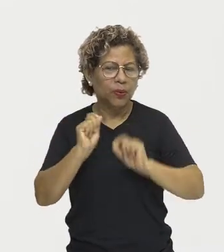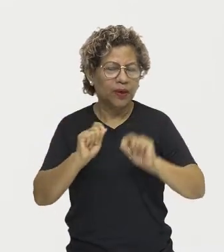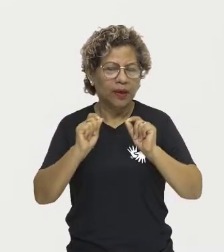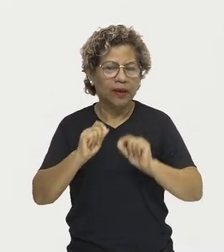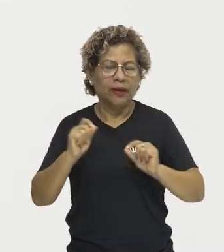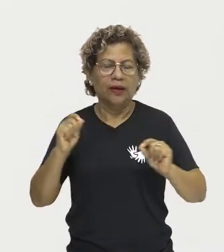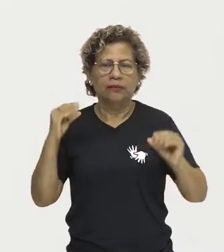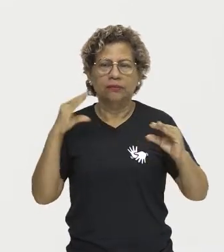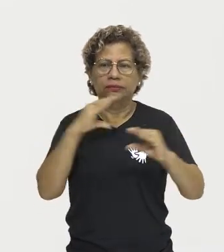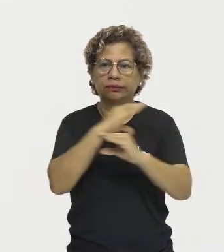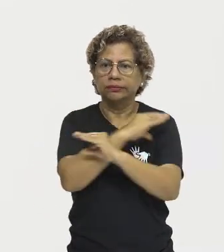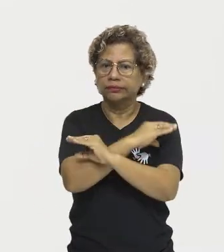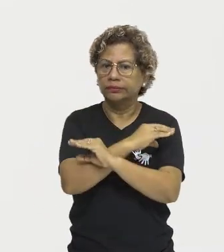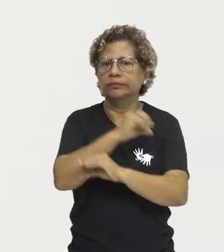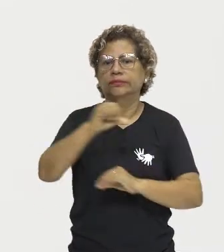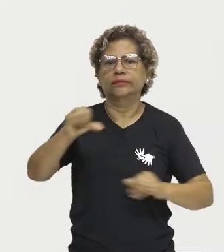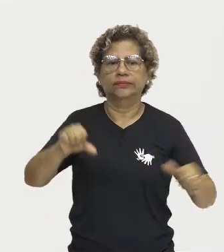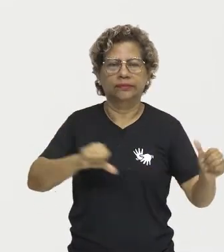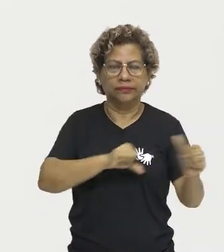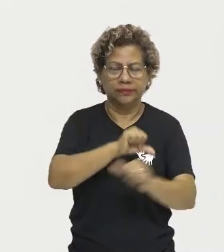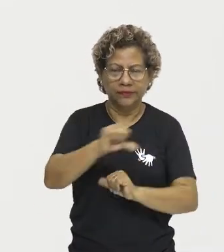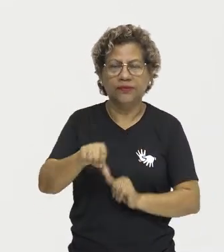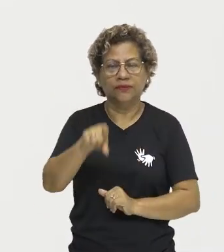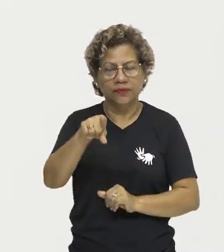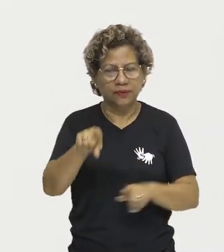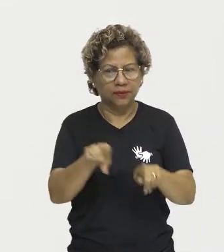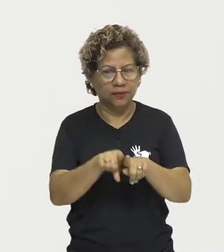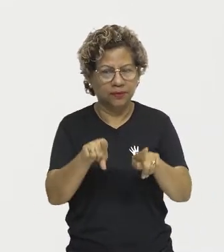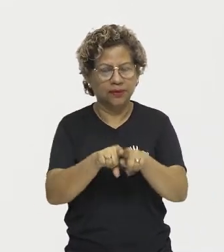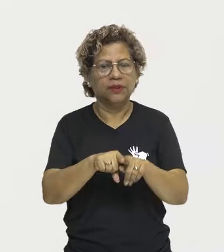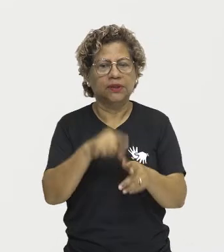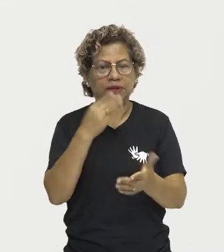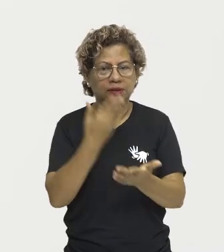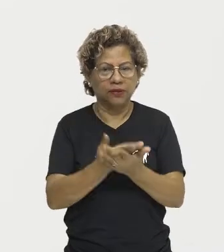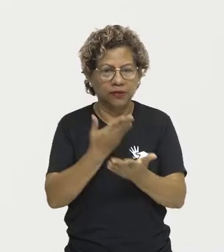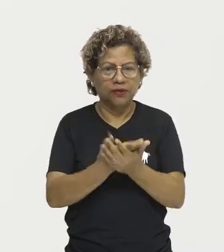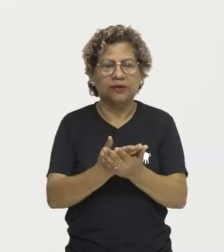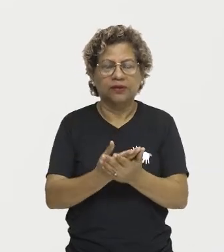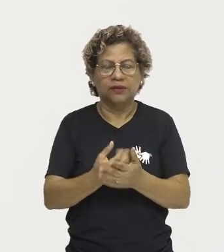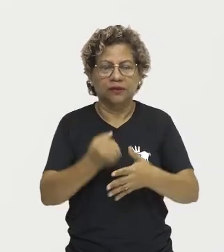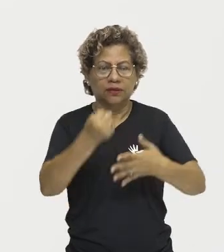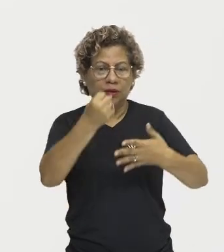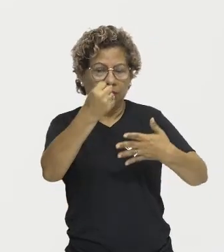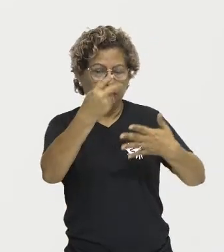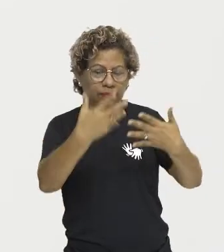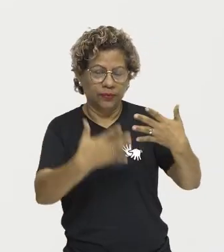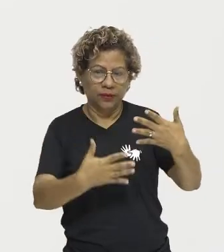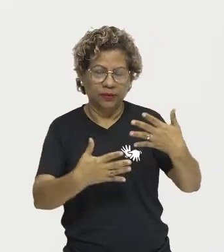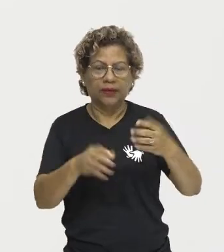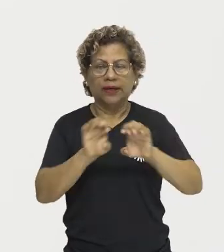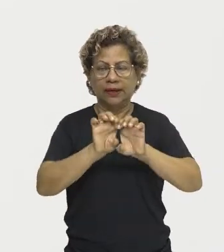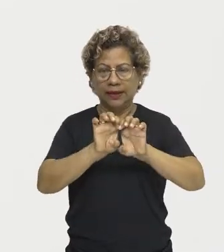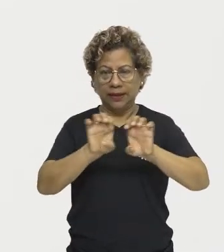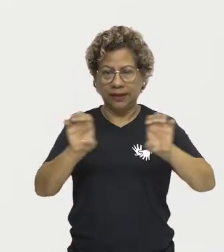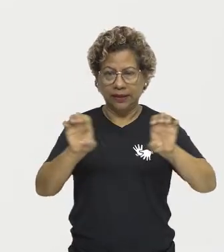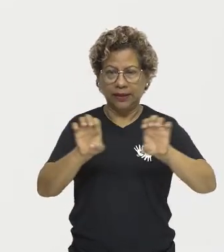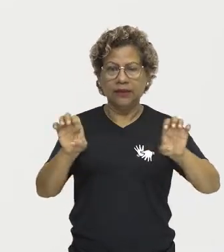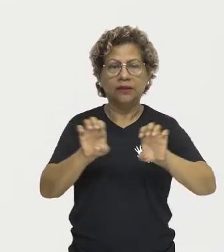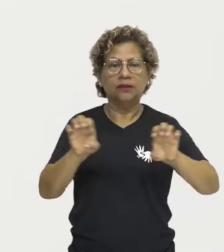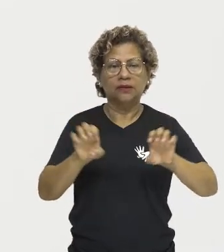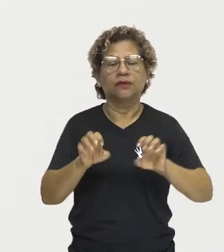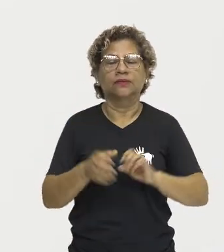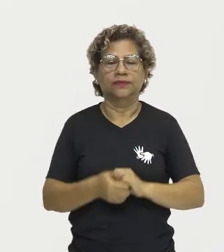térmica em trânsito? Vocês estudaram também a equação fundamental da